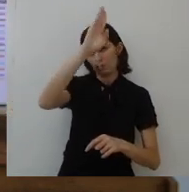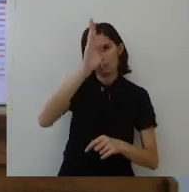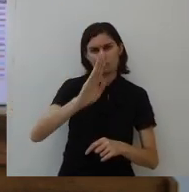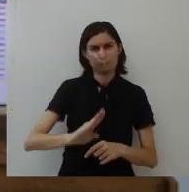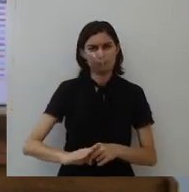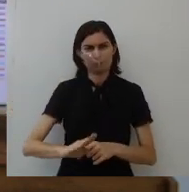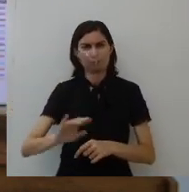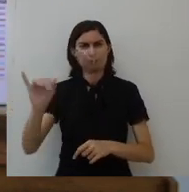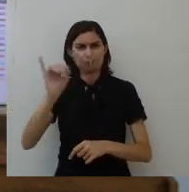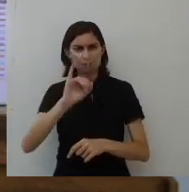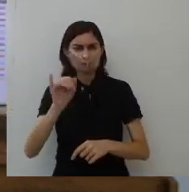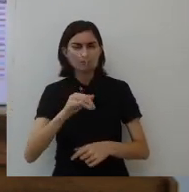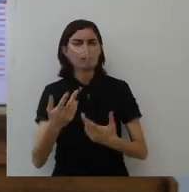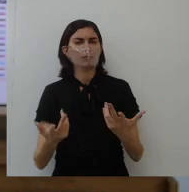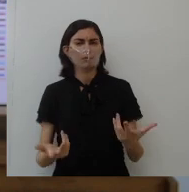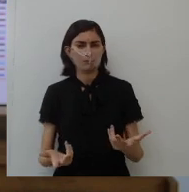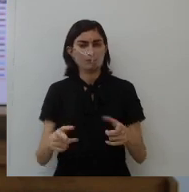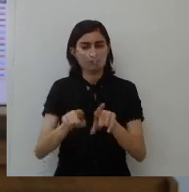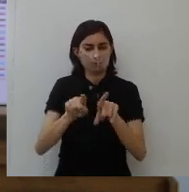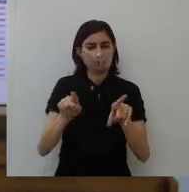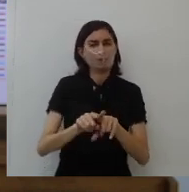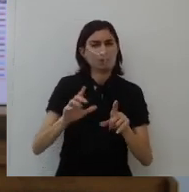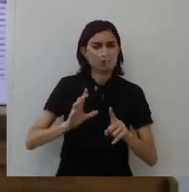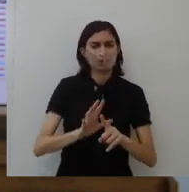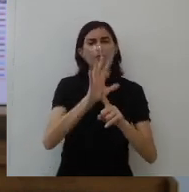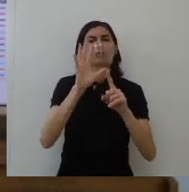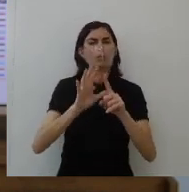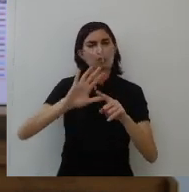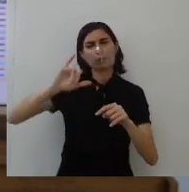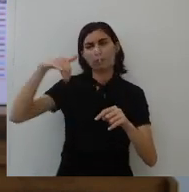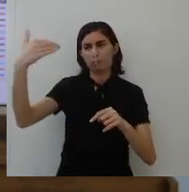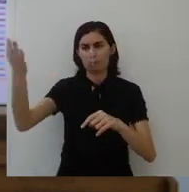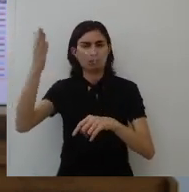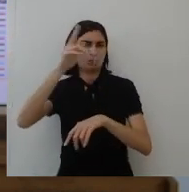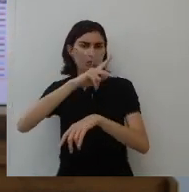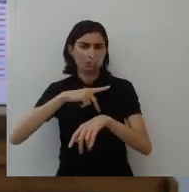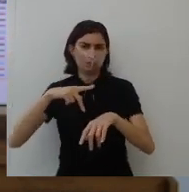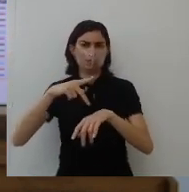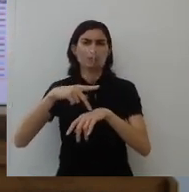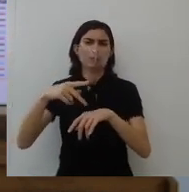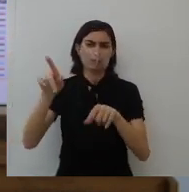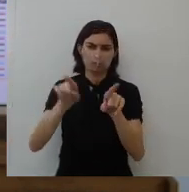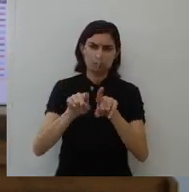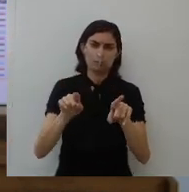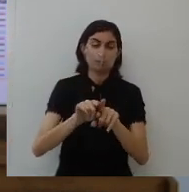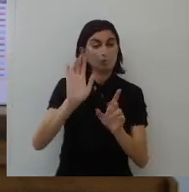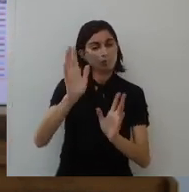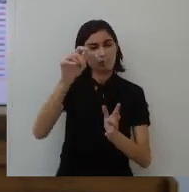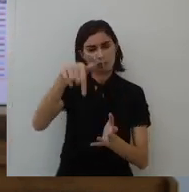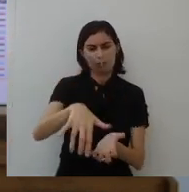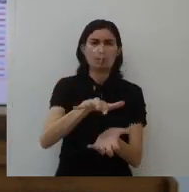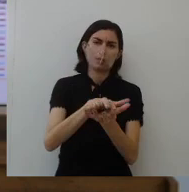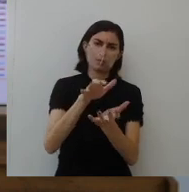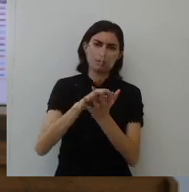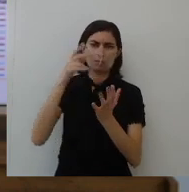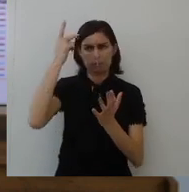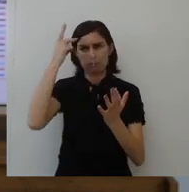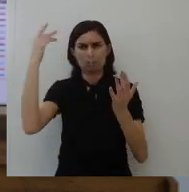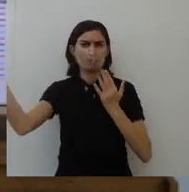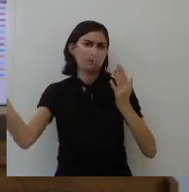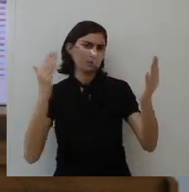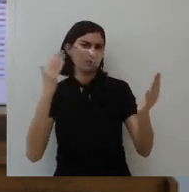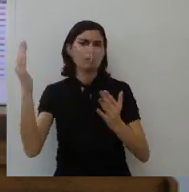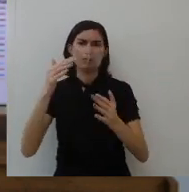metrópole internacional, porque ela também tem influência internacional. Já Recife, em relação a São Paulo, é uma